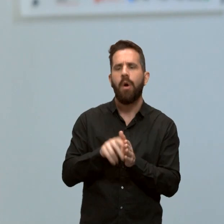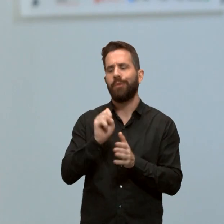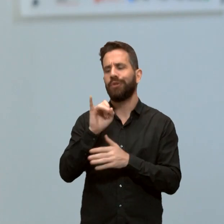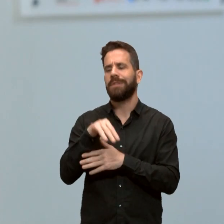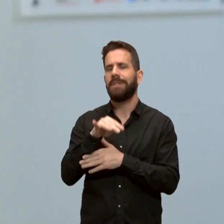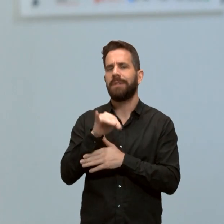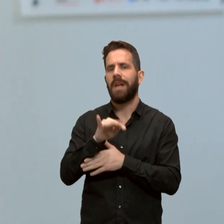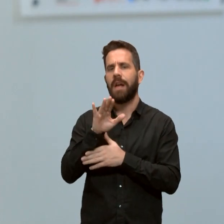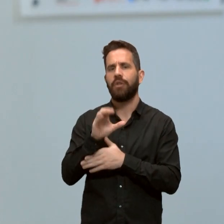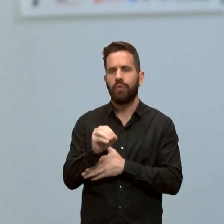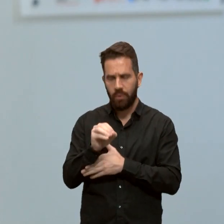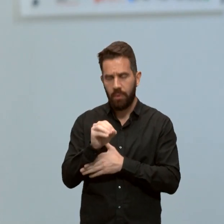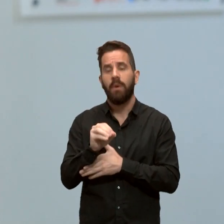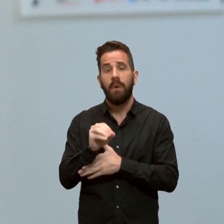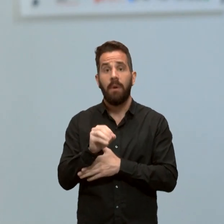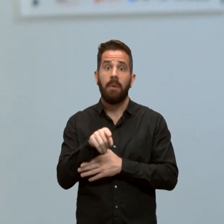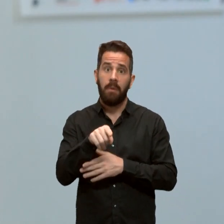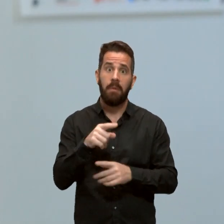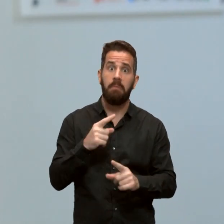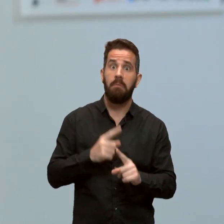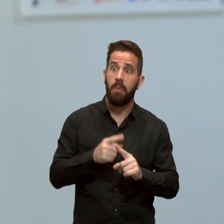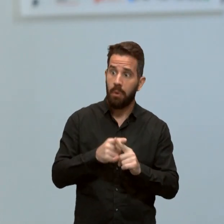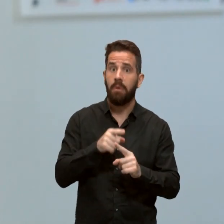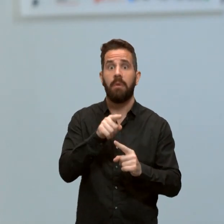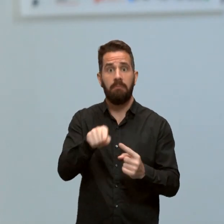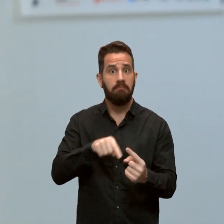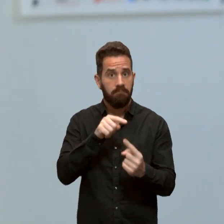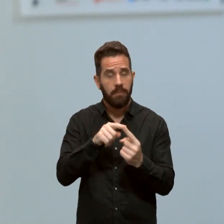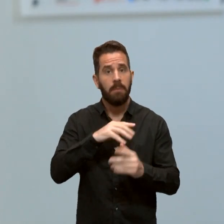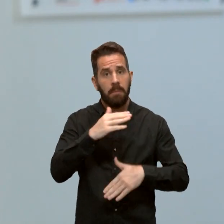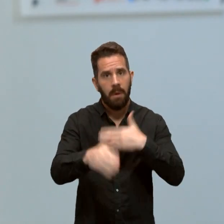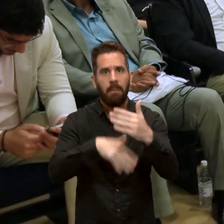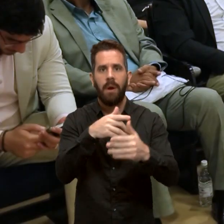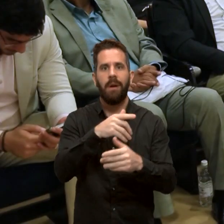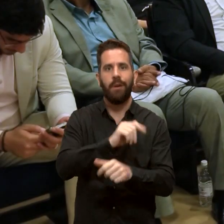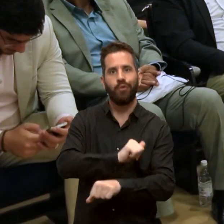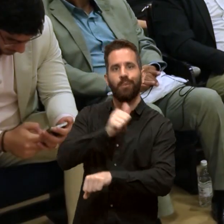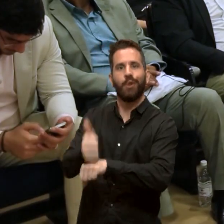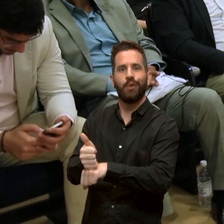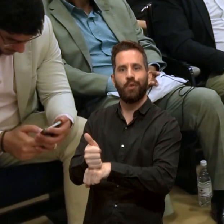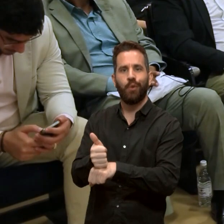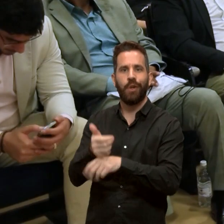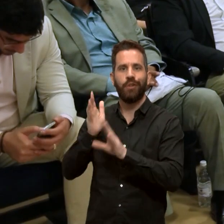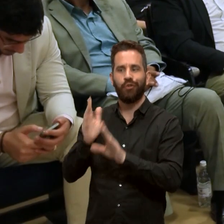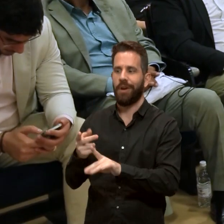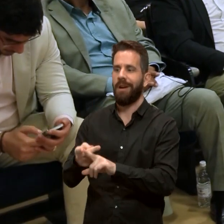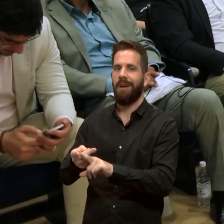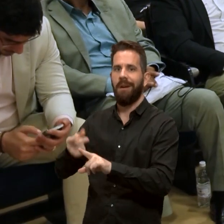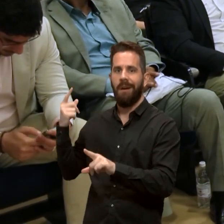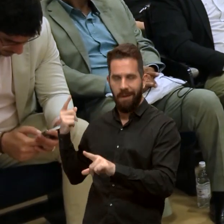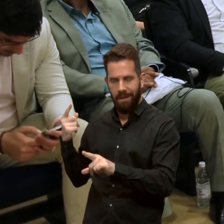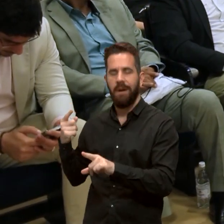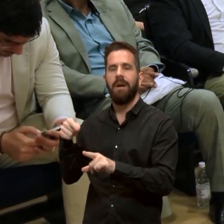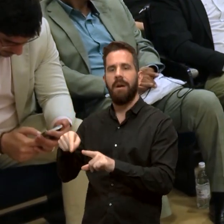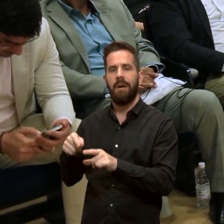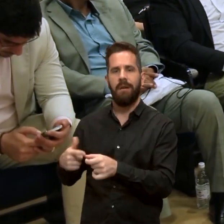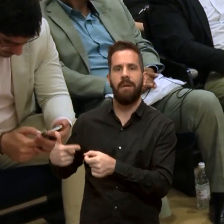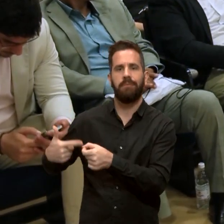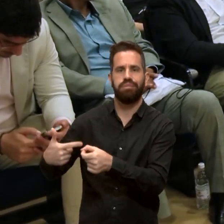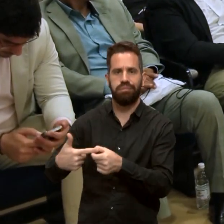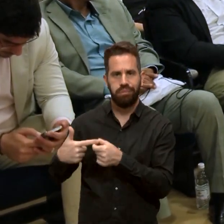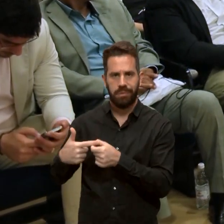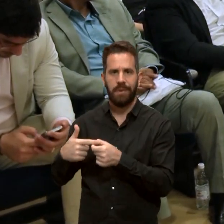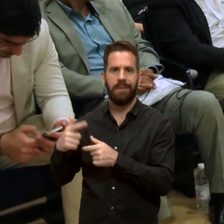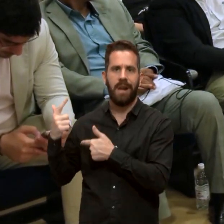trabalhar, né, toda a cadeia renovável, né, em substituição aos fósseis. Na cooperação internacional, não só Brasil e